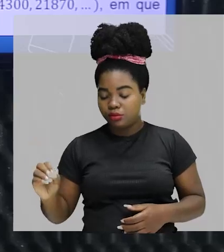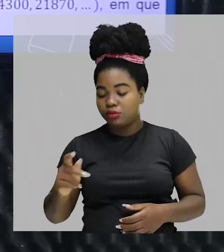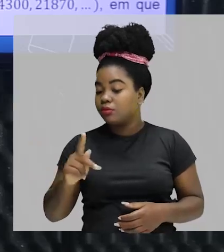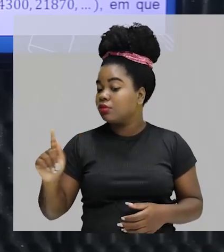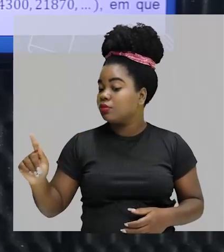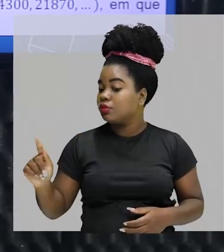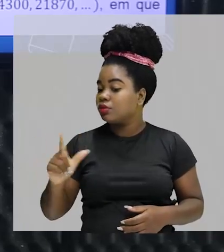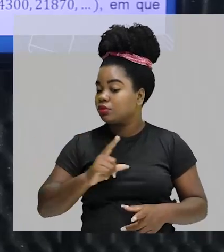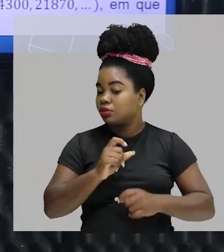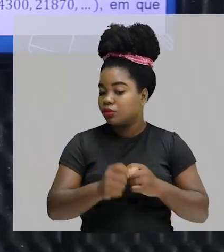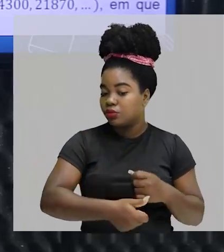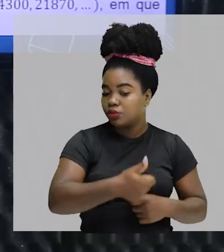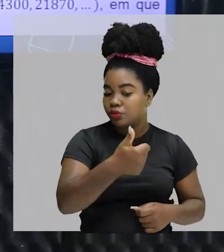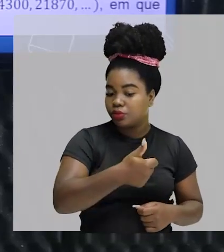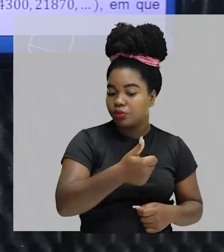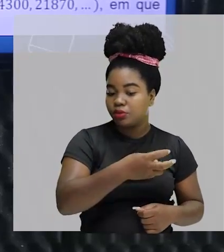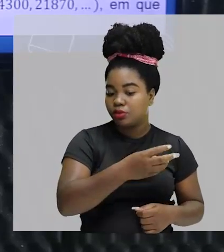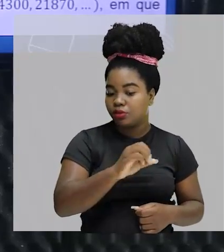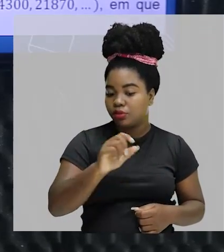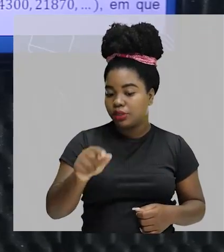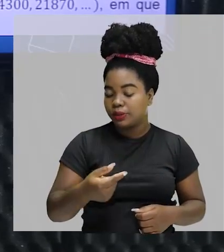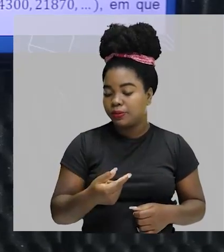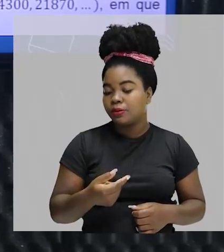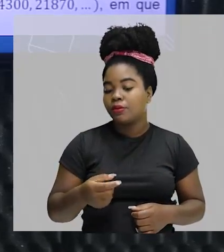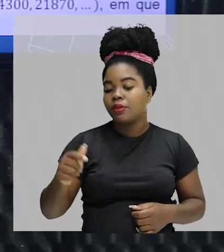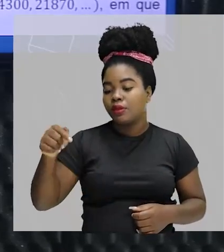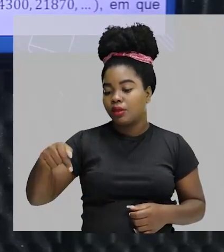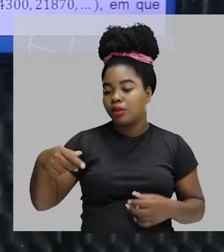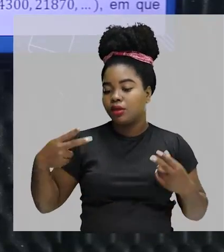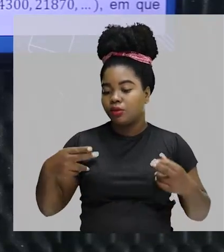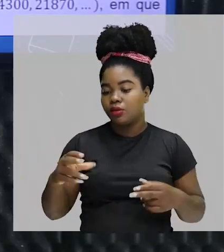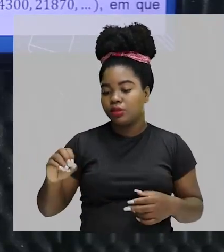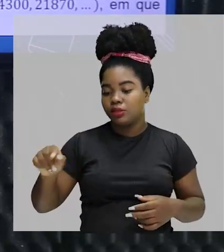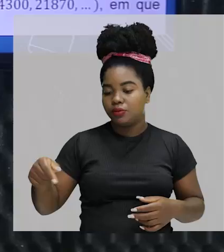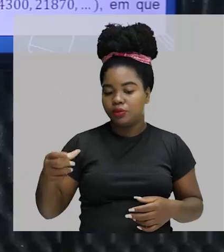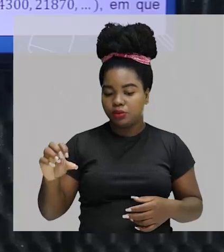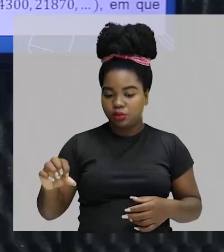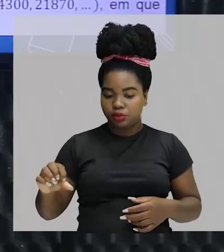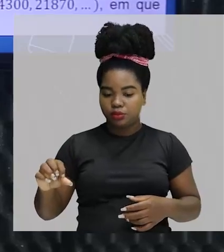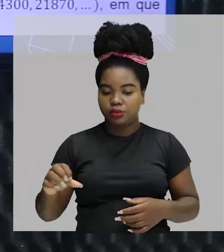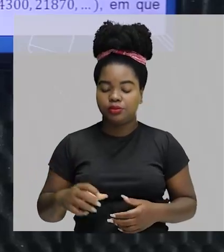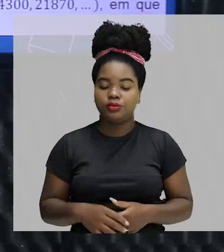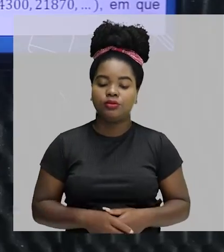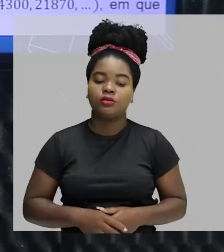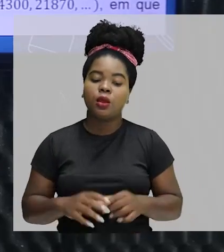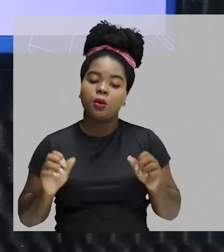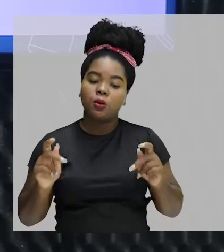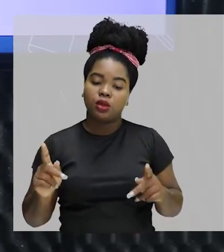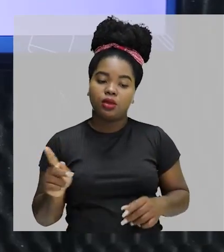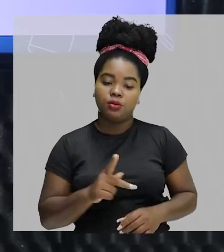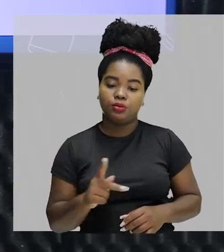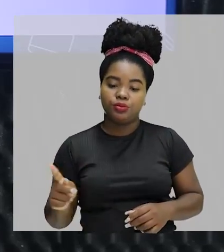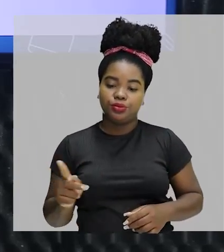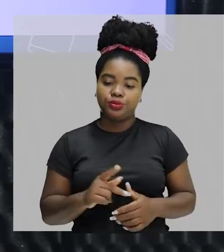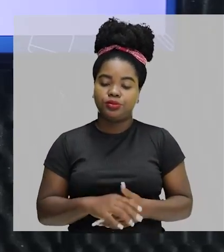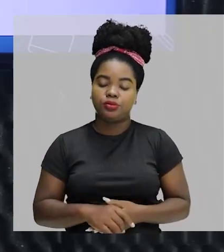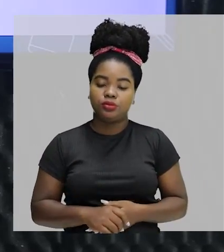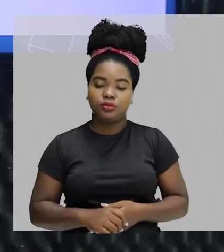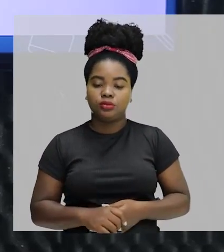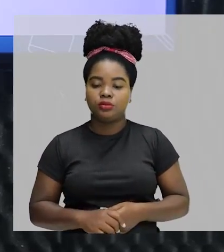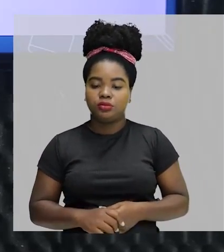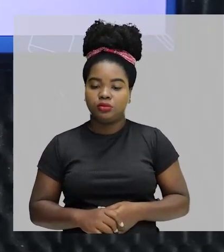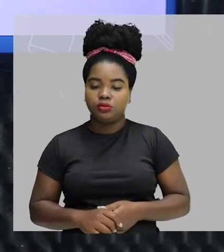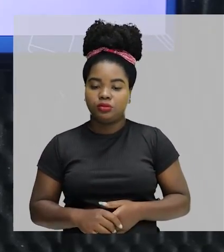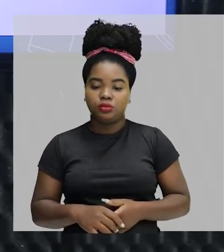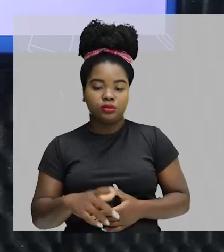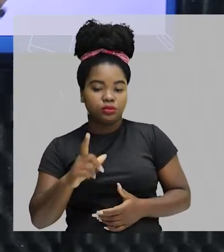temos o primeiro termo, 30 mil, e nós temos a razão igual a 0,9. Tá, Renata? E como nós